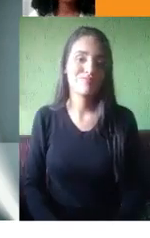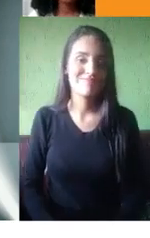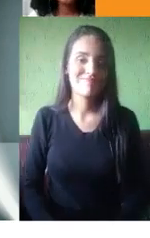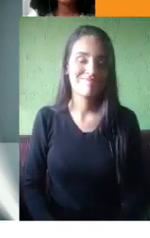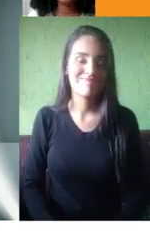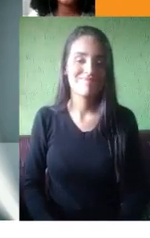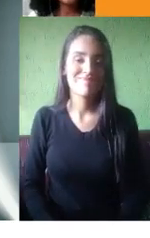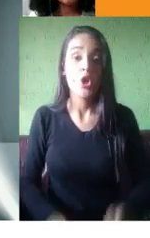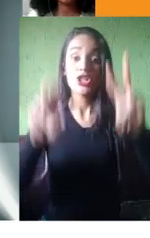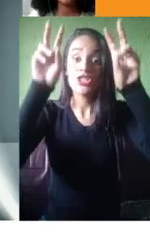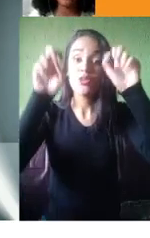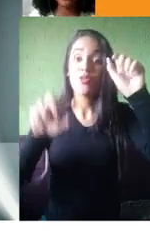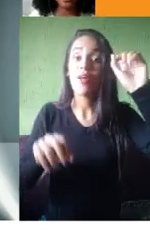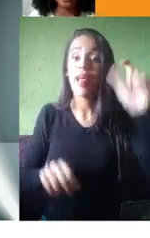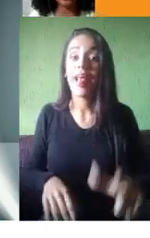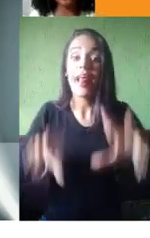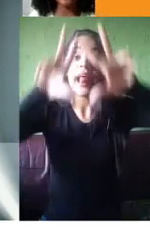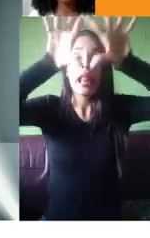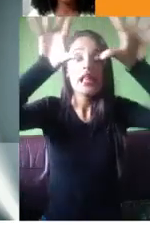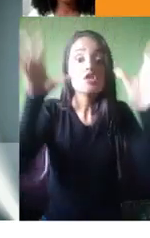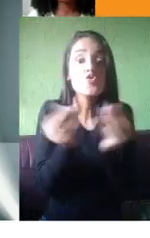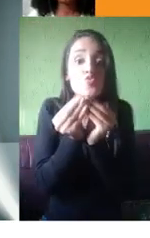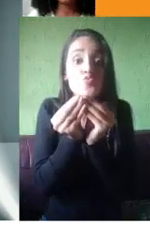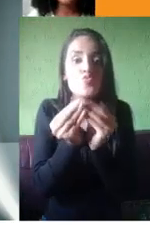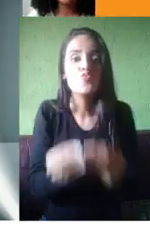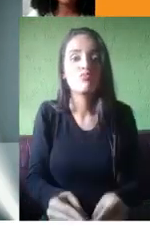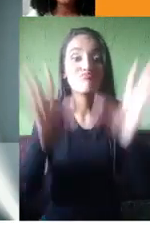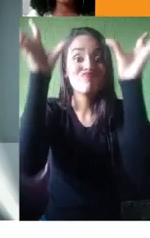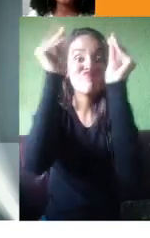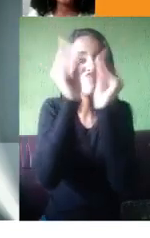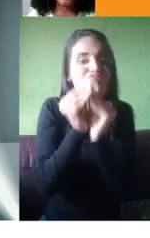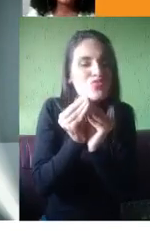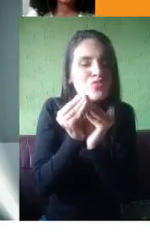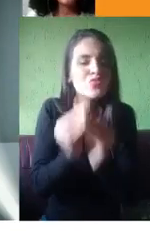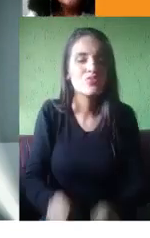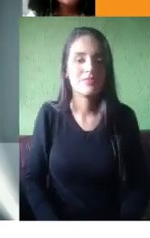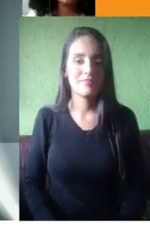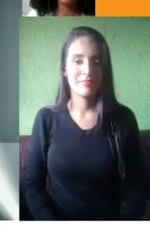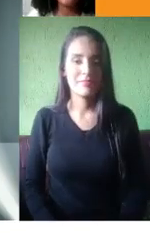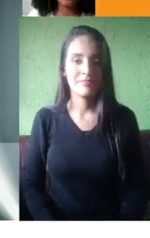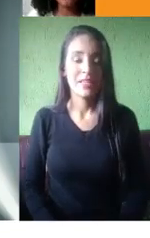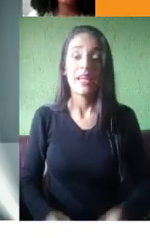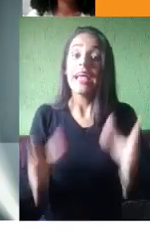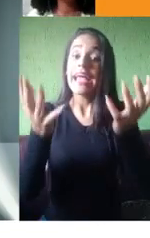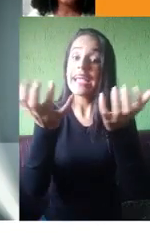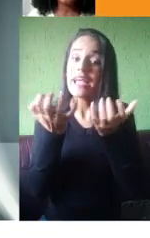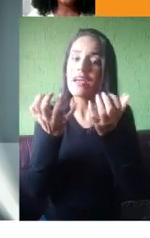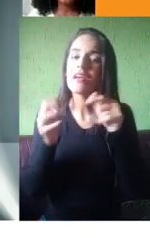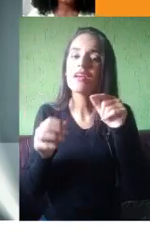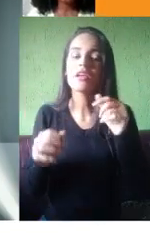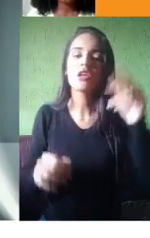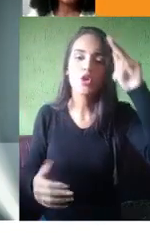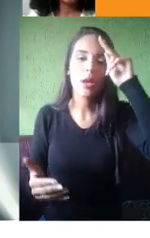um resumo sugestivo do nosso texto, né? O título ele tem a função de atrair o leitor, né?